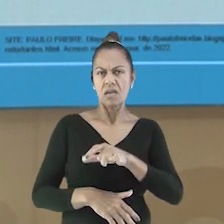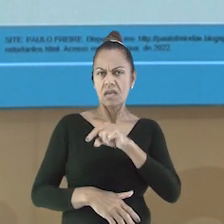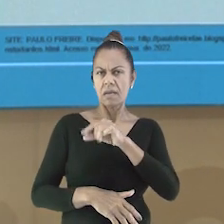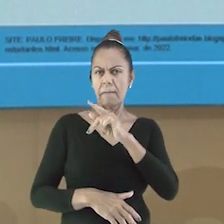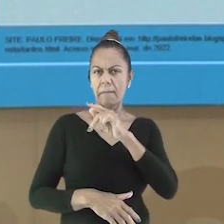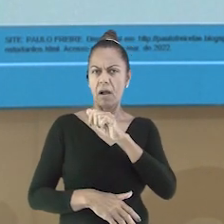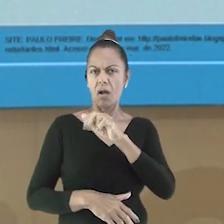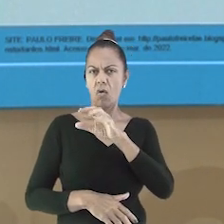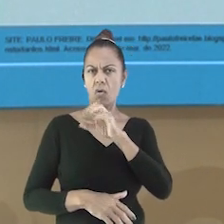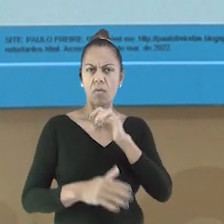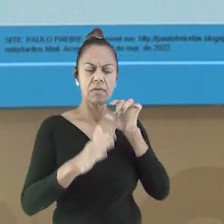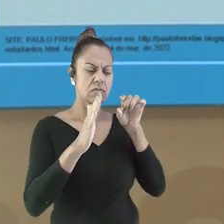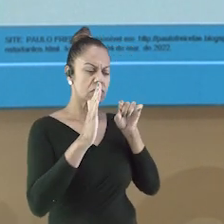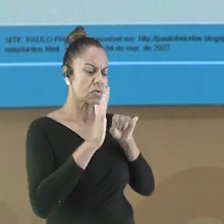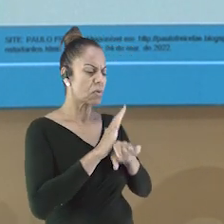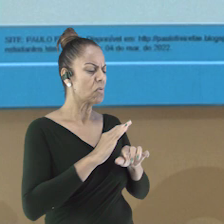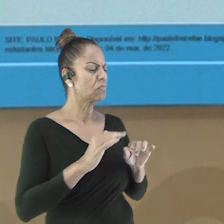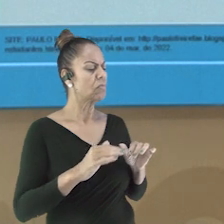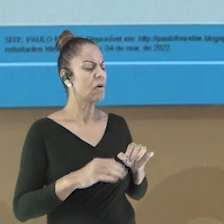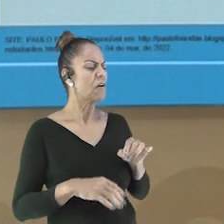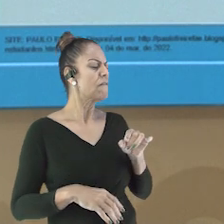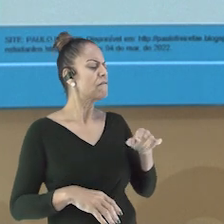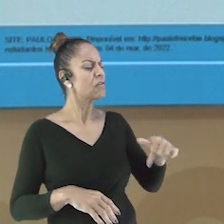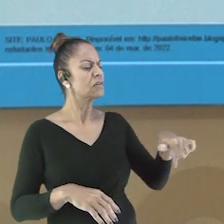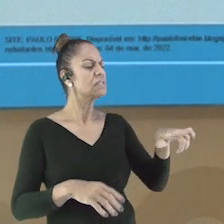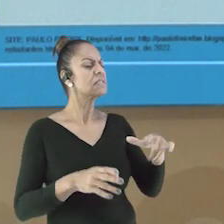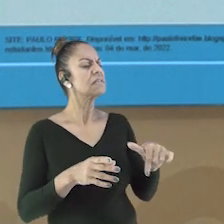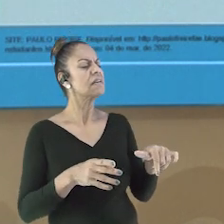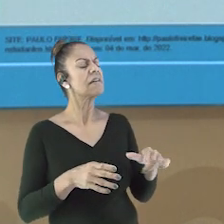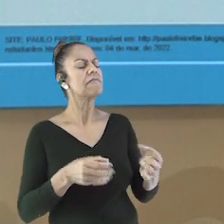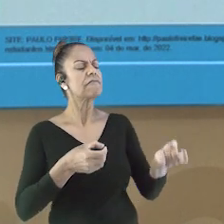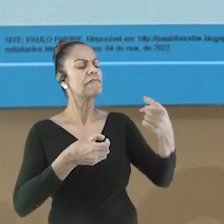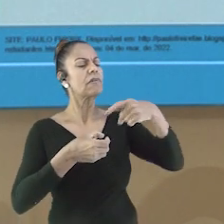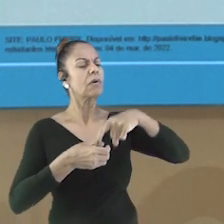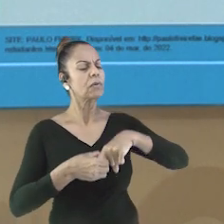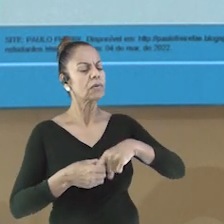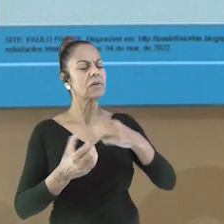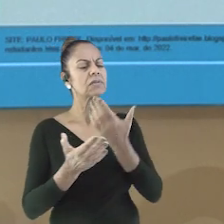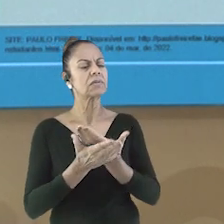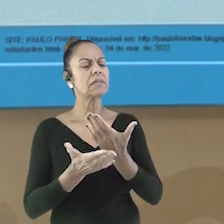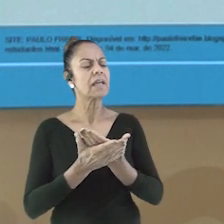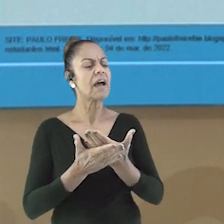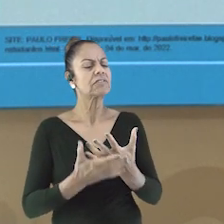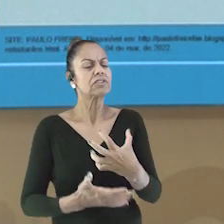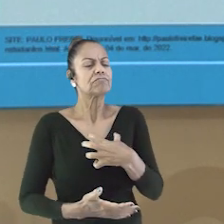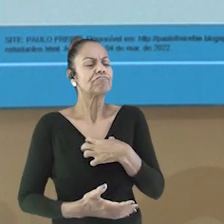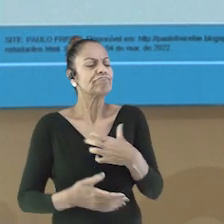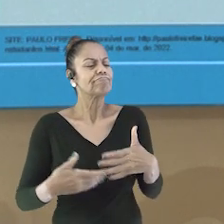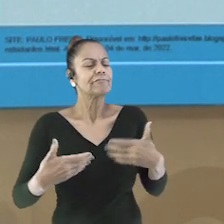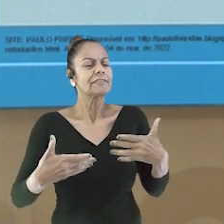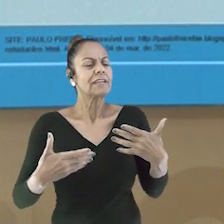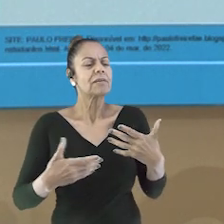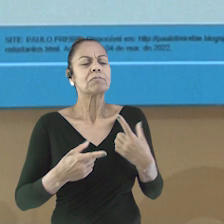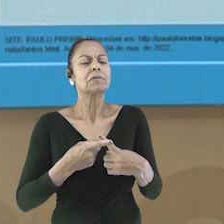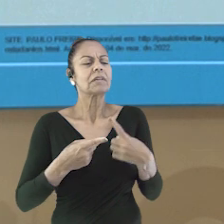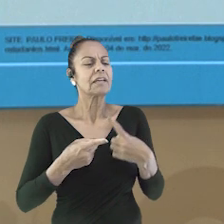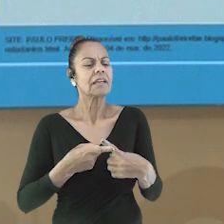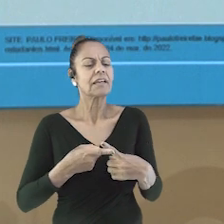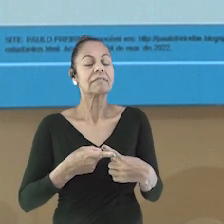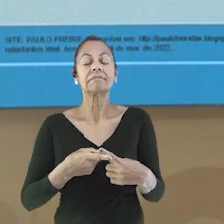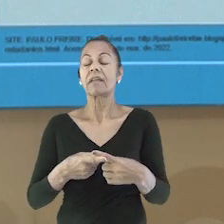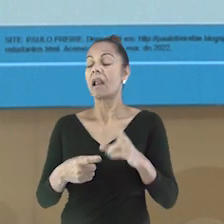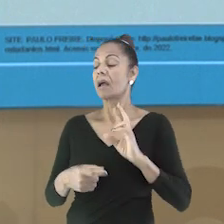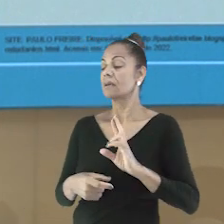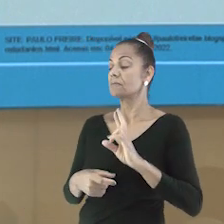Profissão: costureira. Pergunta de Paulo Freire. Quais as motivações que levaram você a voltar a